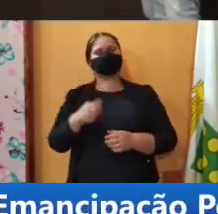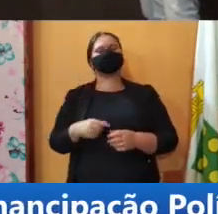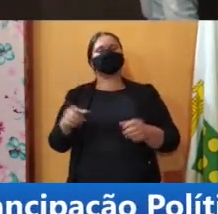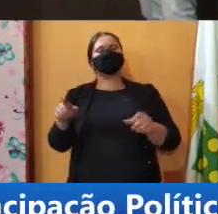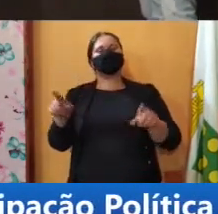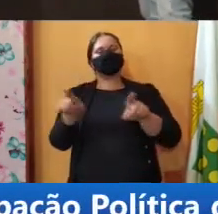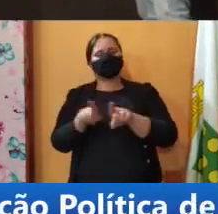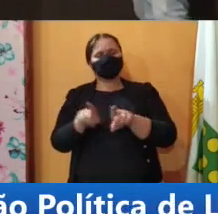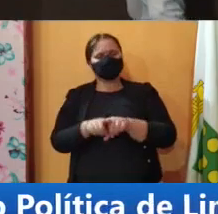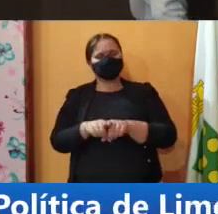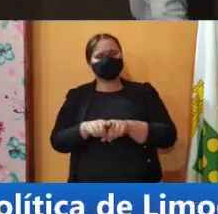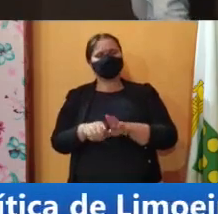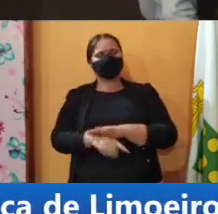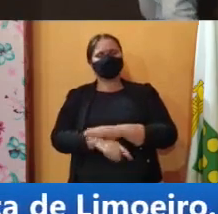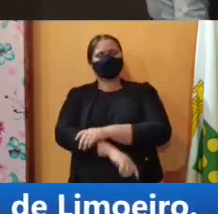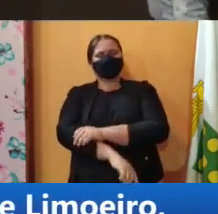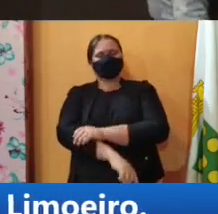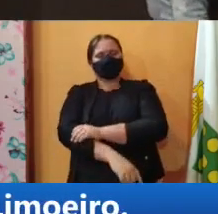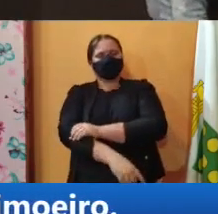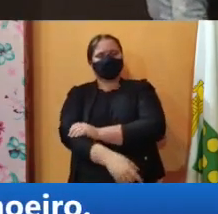o Wesley Vieira, que eu também.